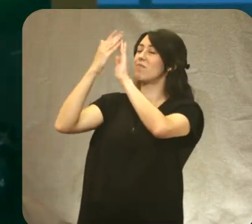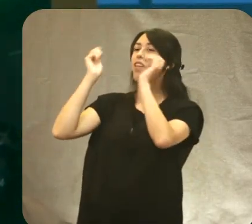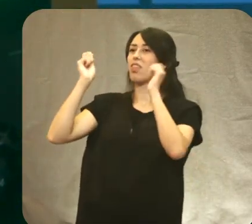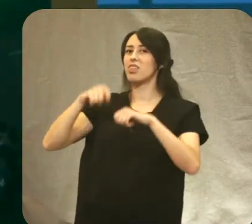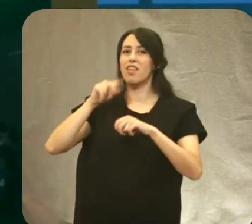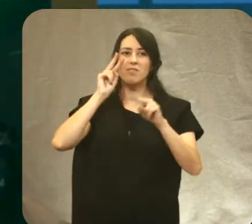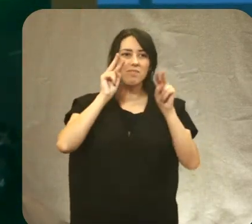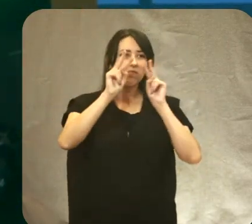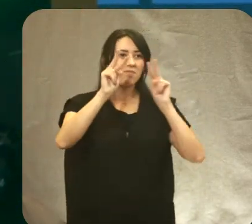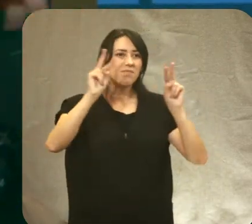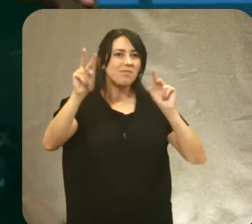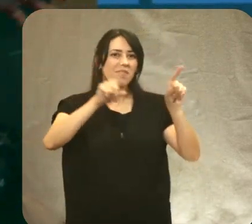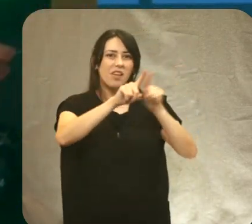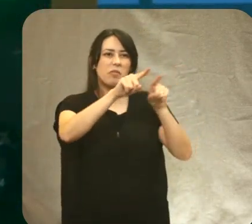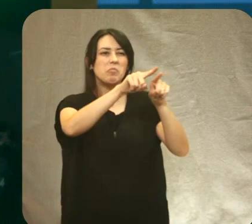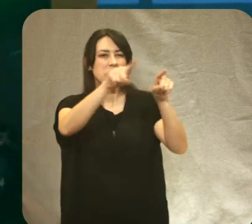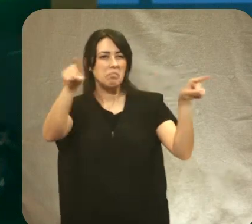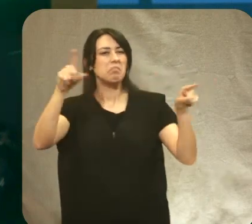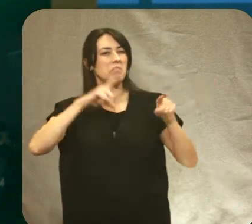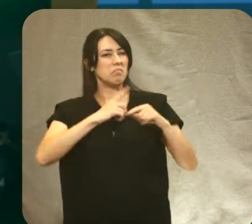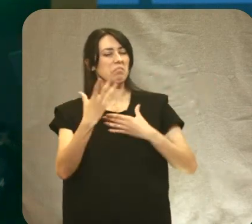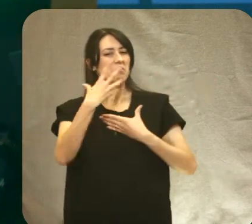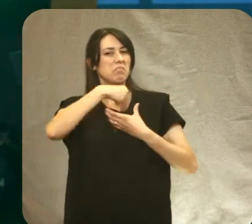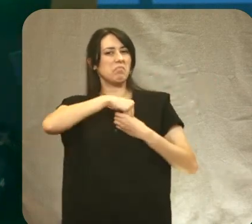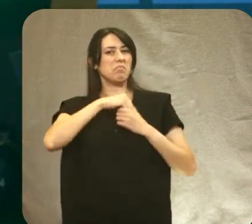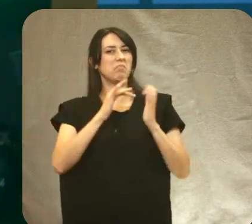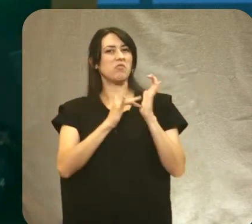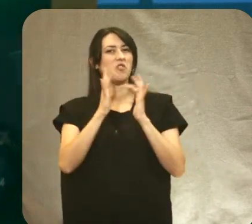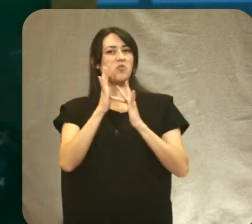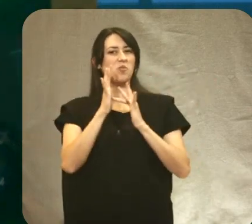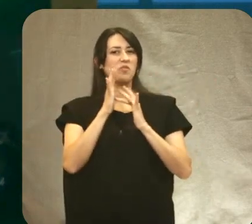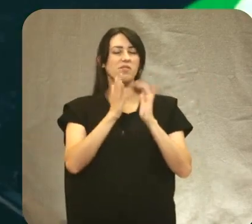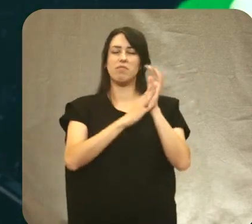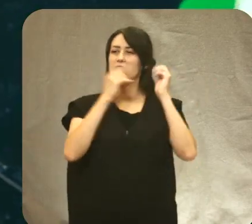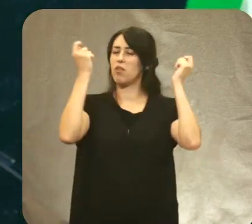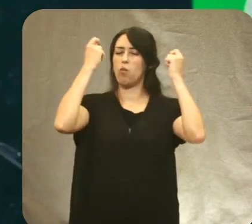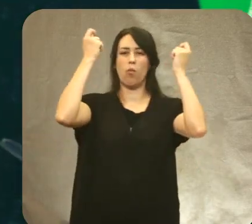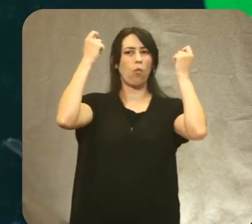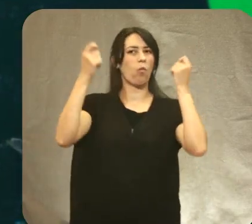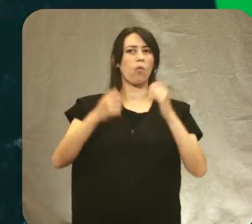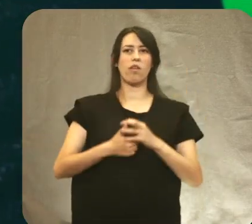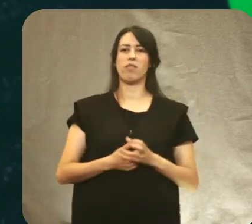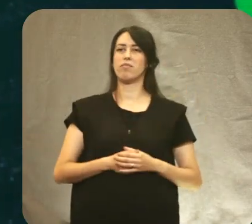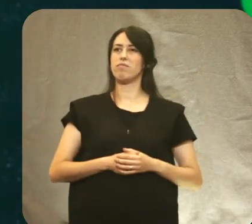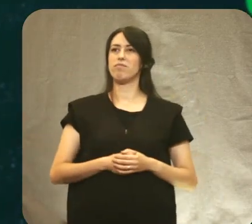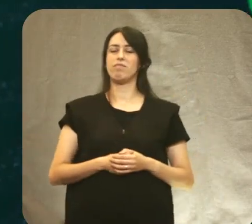nossos irmãos. Aleluia. Que tremendo.